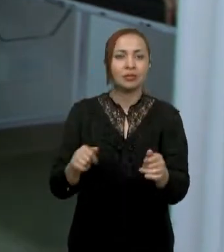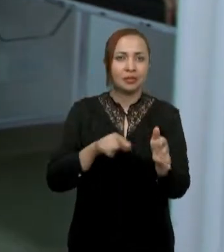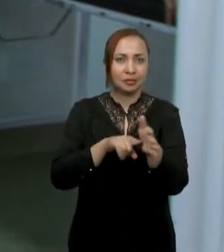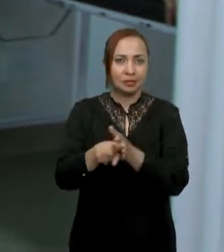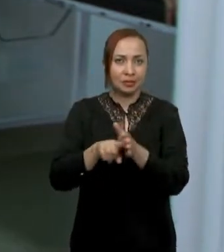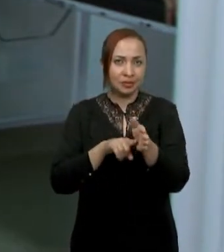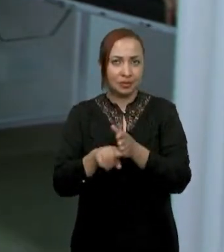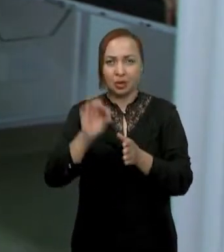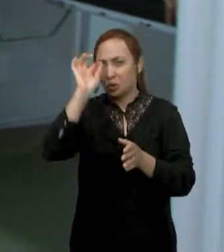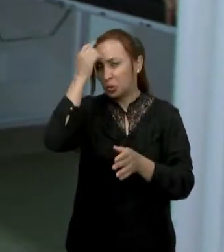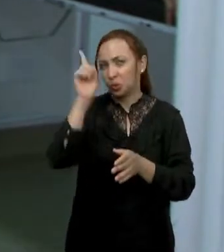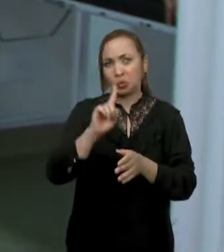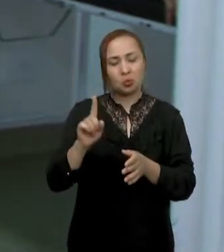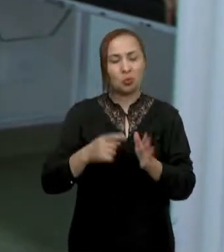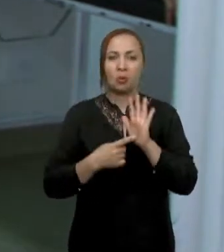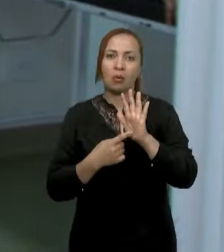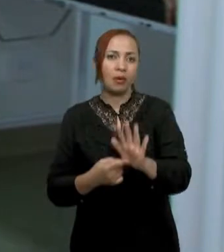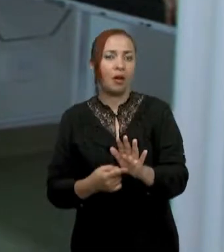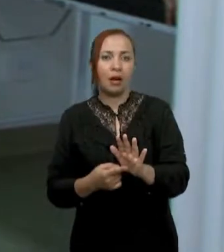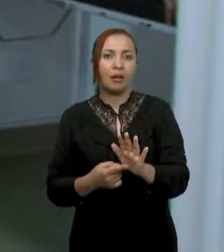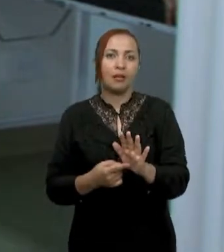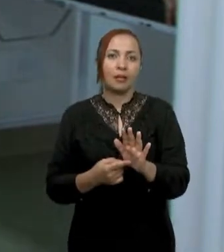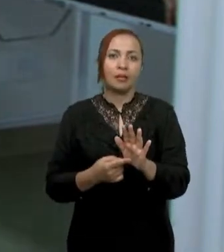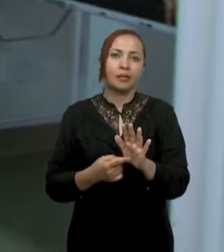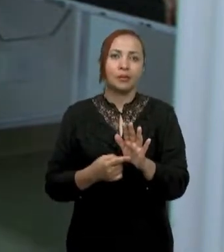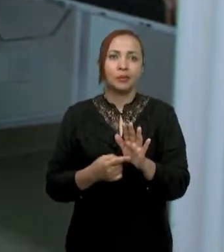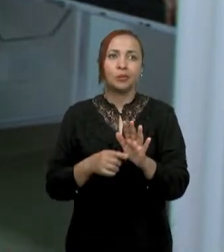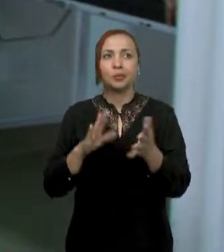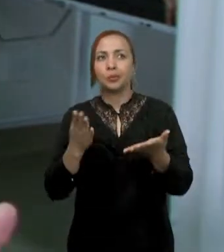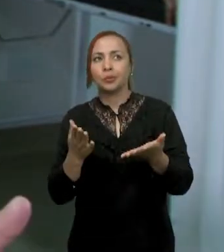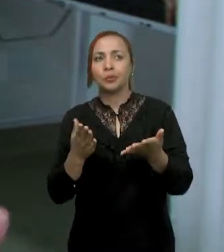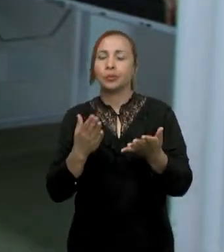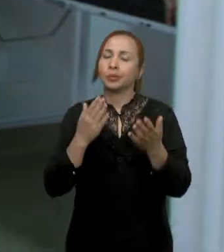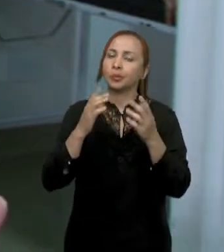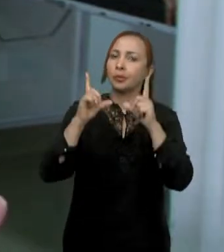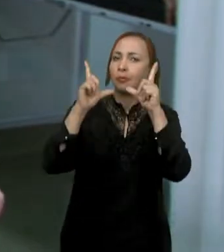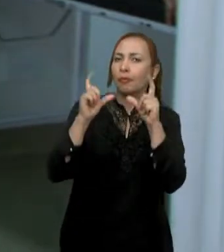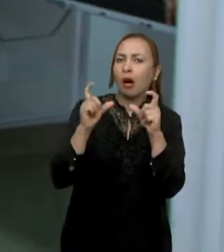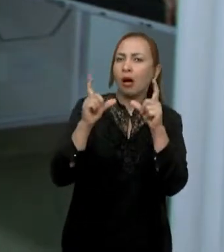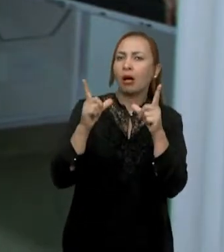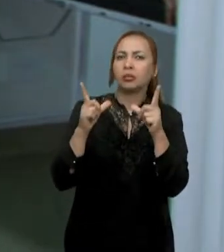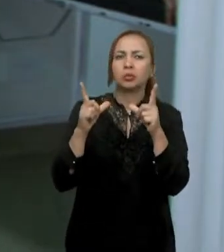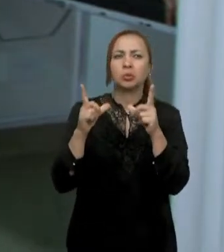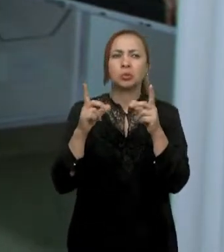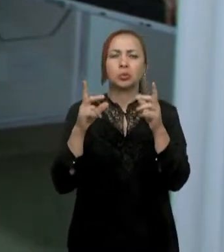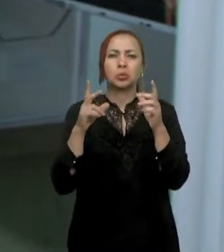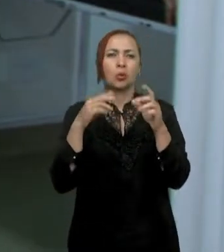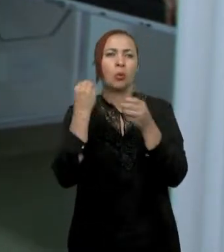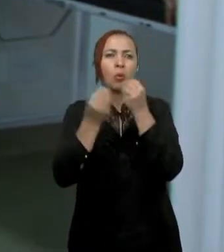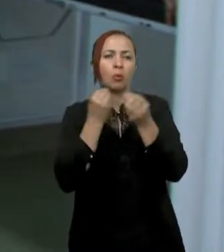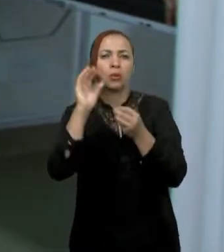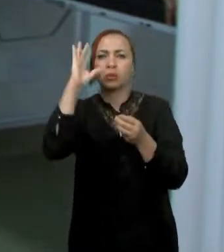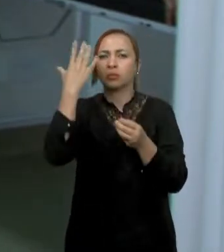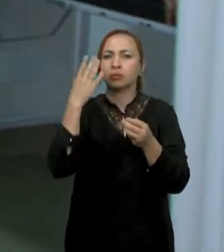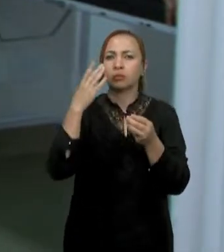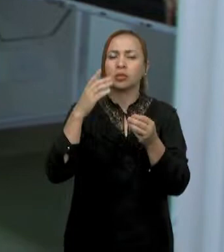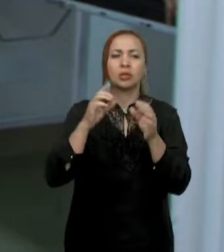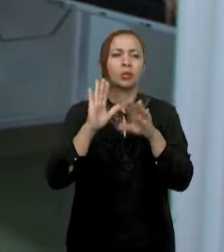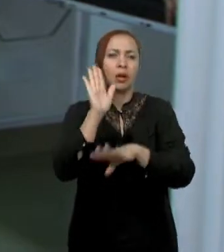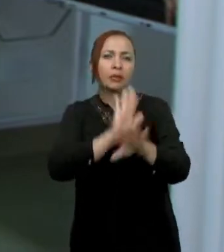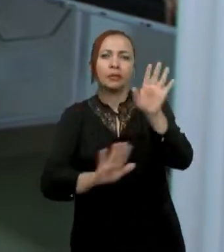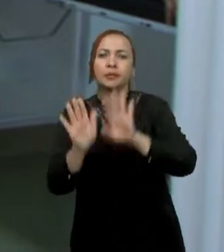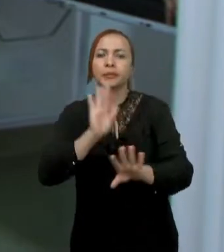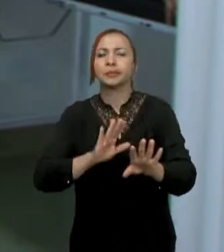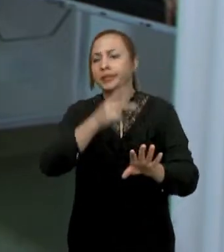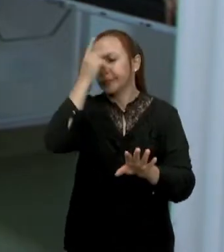finalidade da pesquisa, não somente de mostrar, né, o retrato, né, do atendimento, o retrato